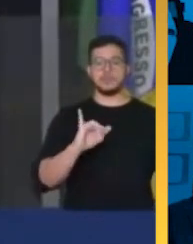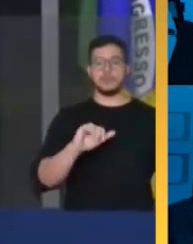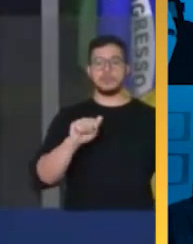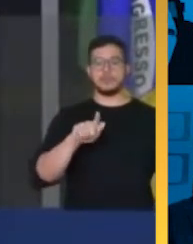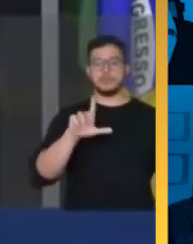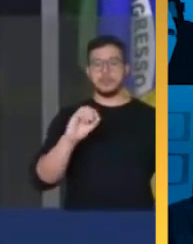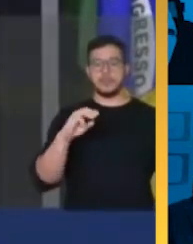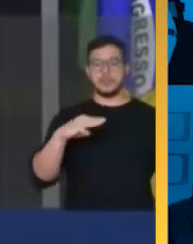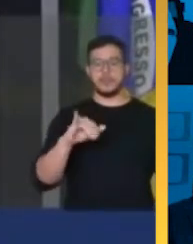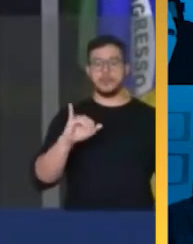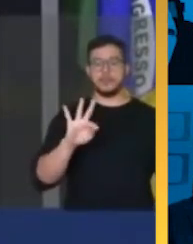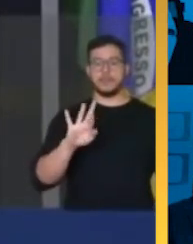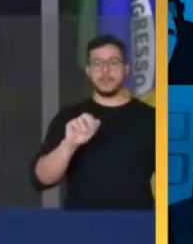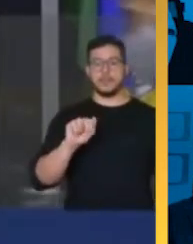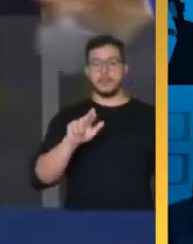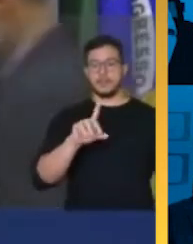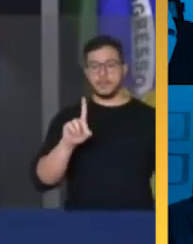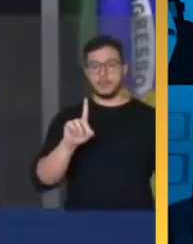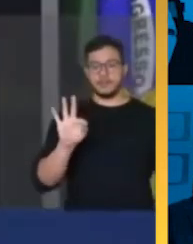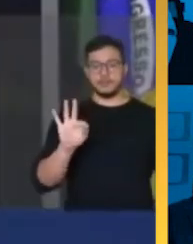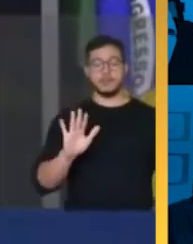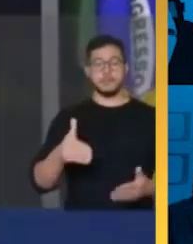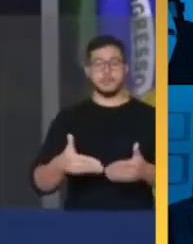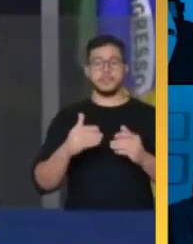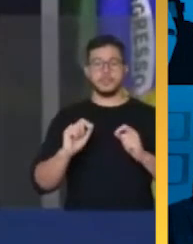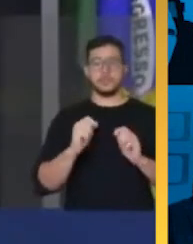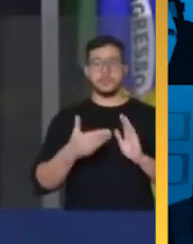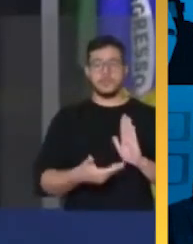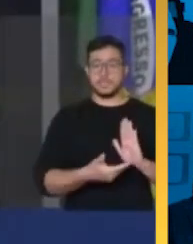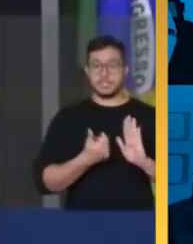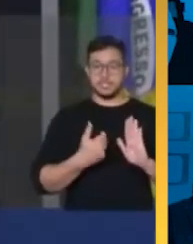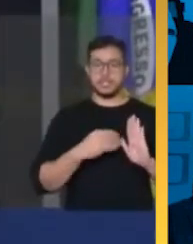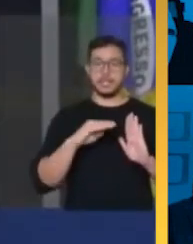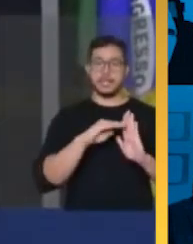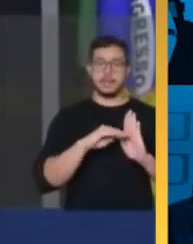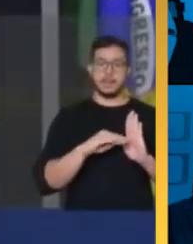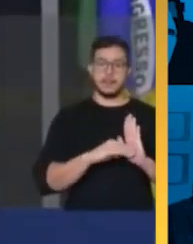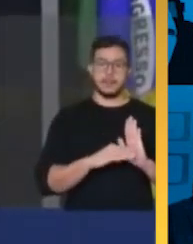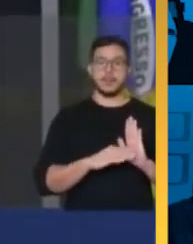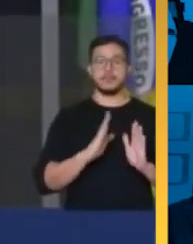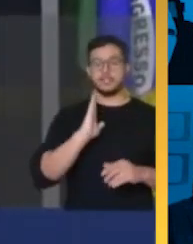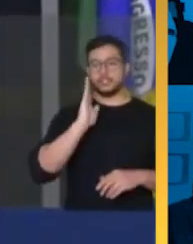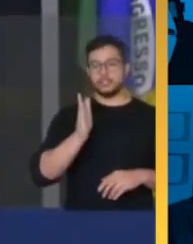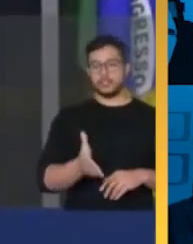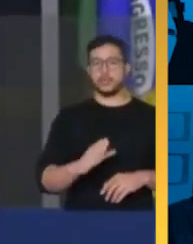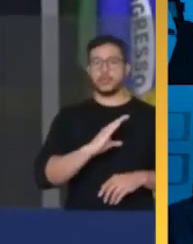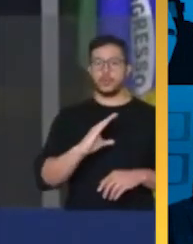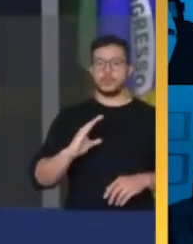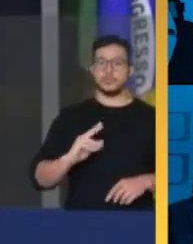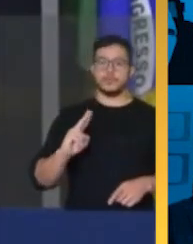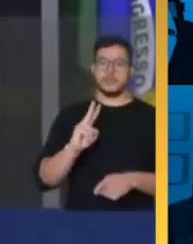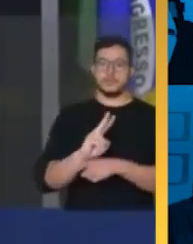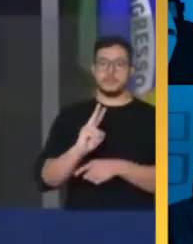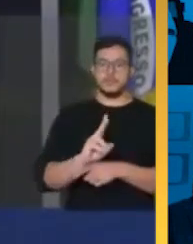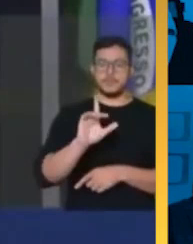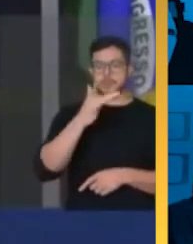Partido Novo, que então faz um requerimento para retirar da CCJ e ir para a Comissão de Defesa do